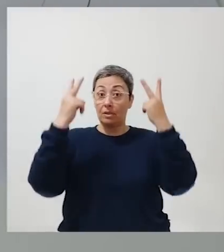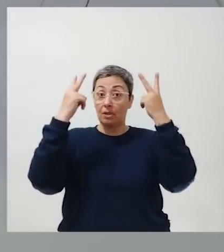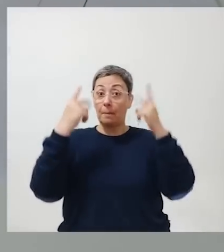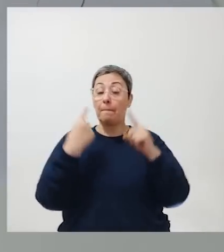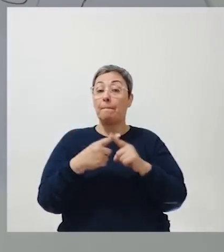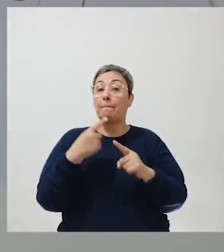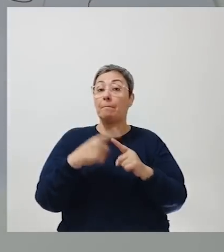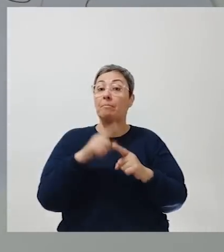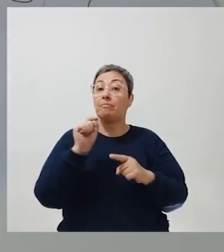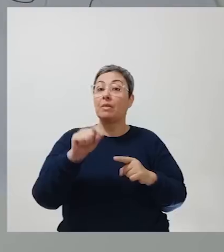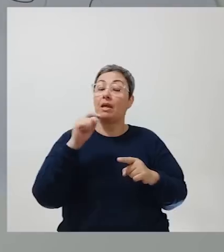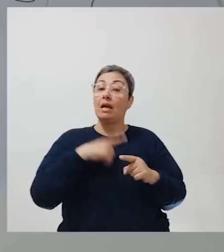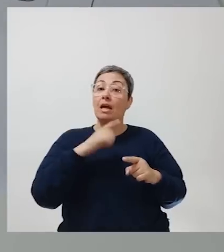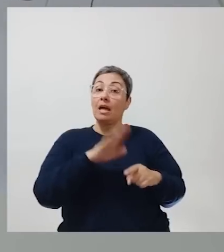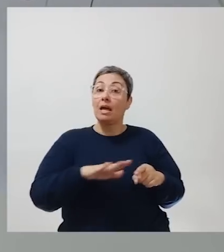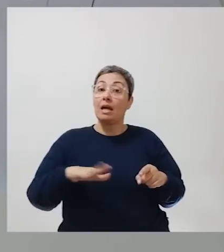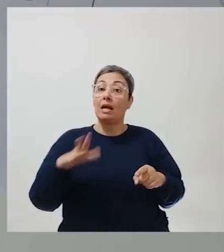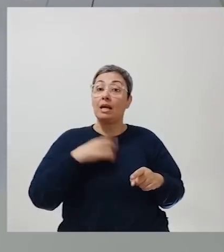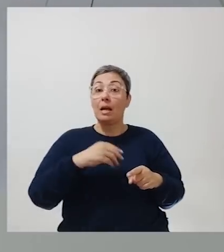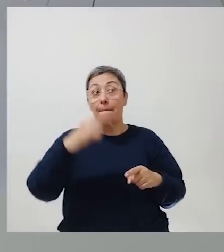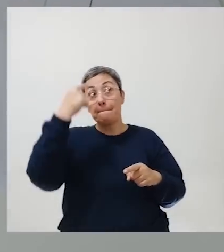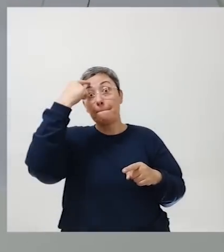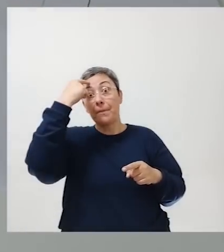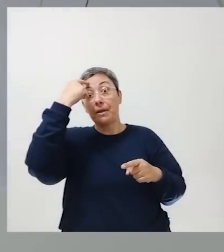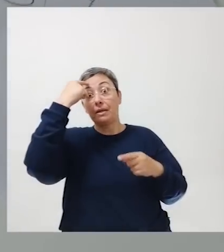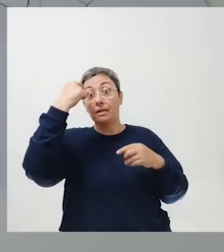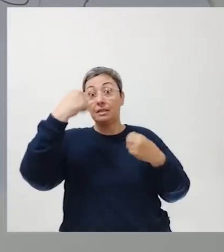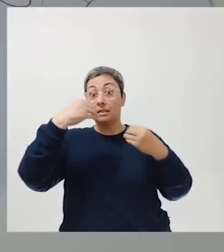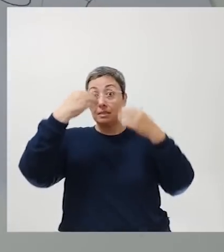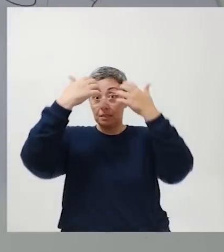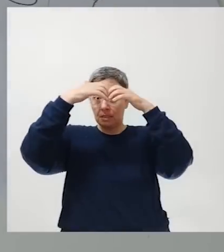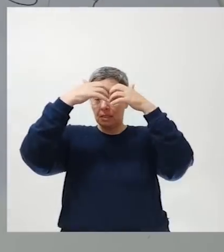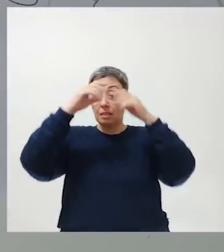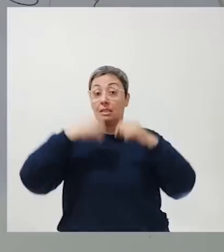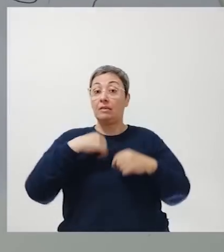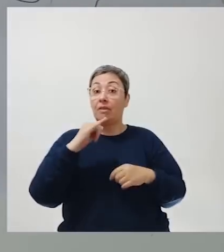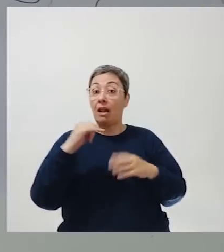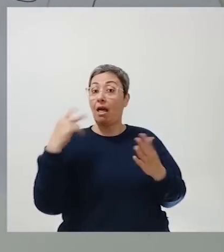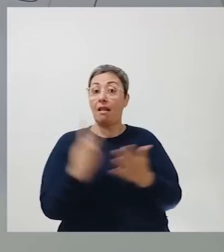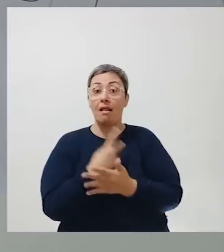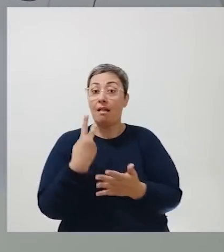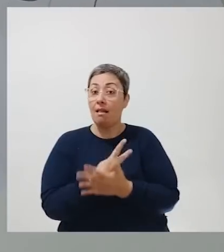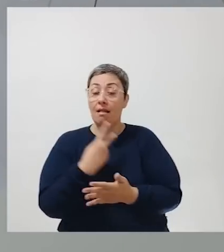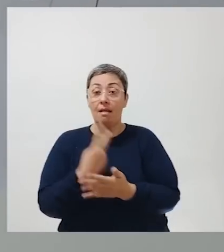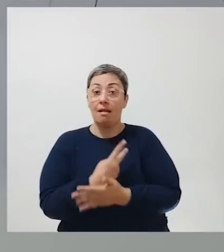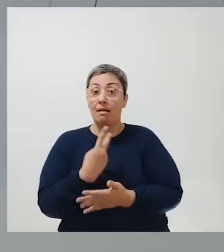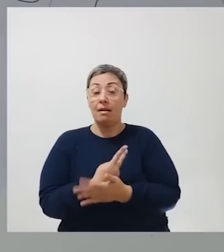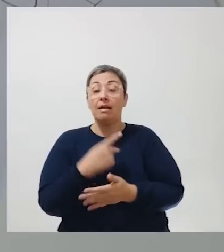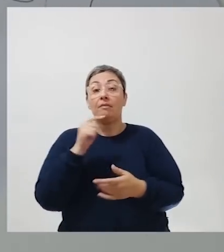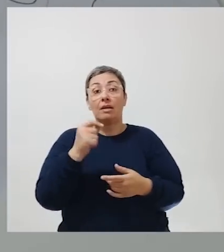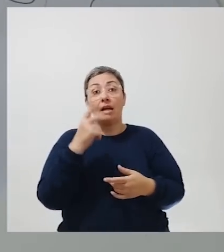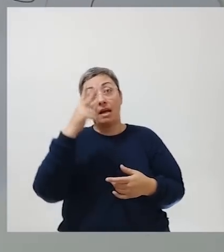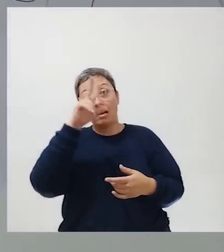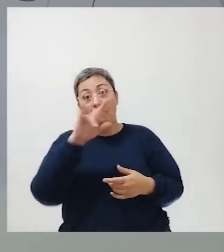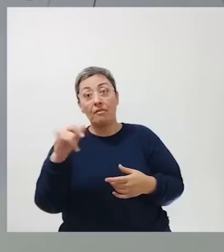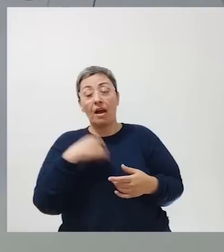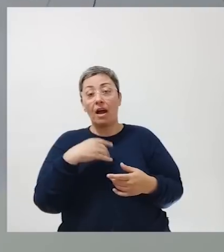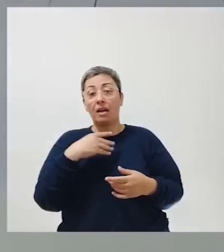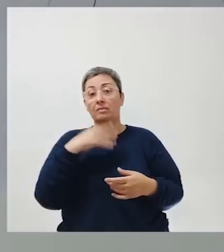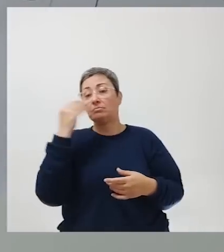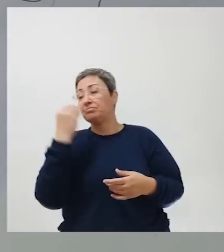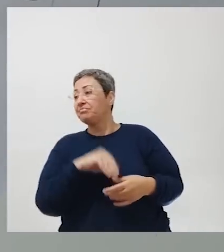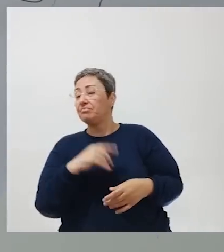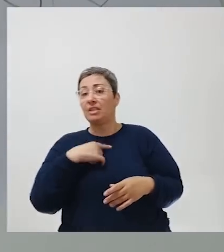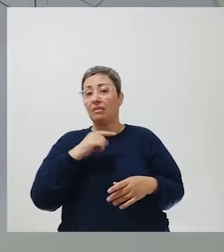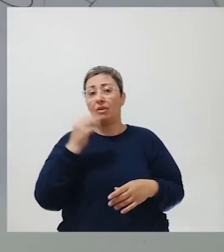valorizada, porque é aquilo que a criança pensa. E se a gente falar para ela que tá errado, ela vai deixar